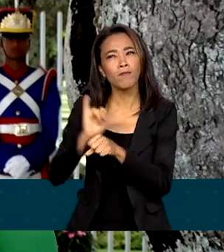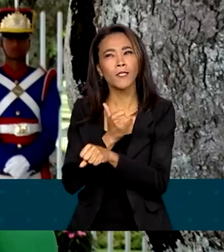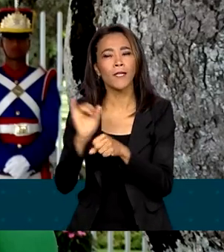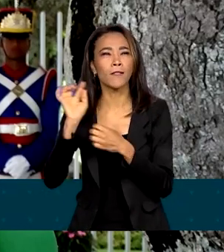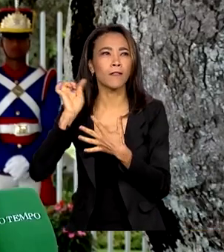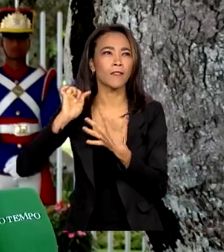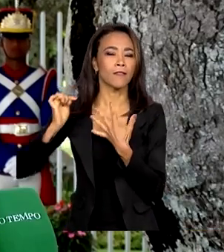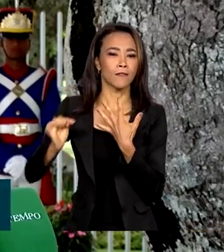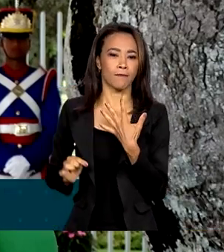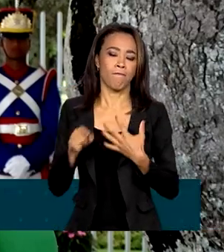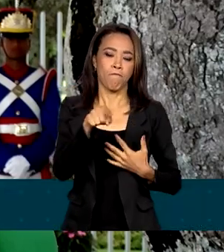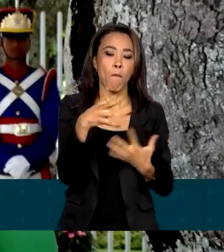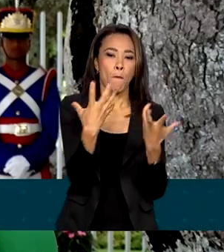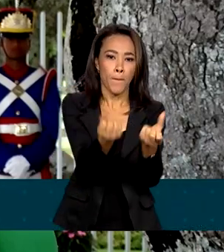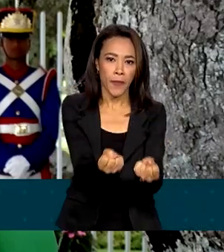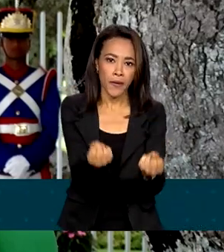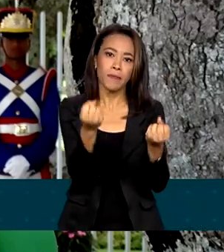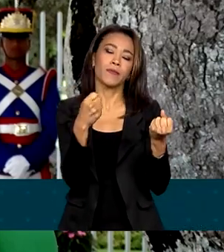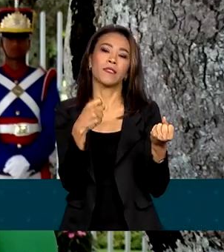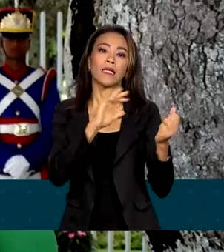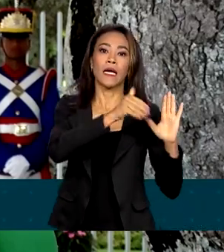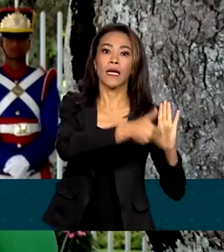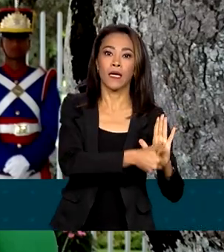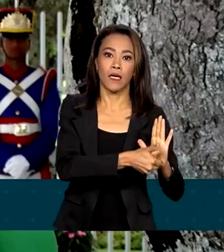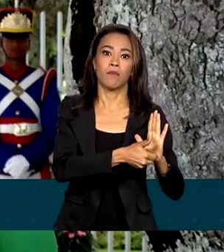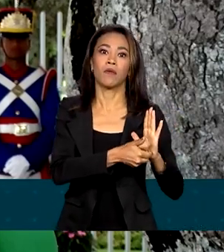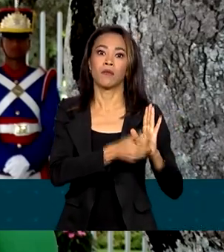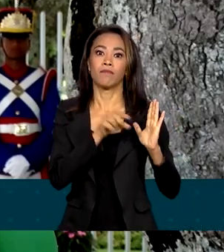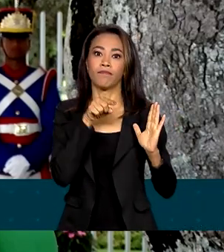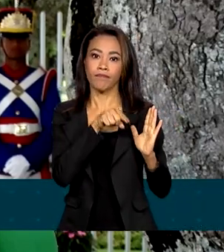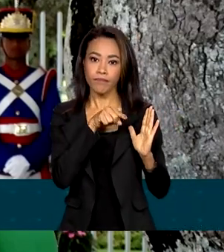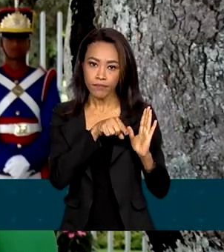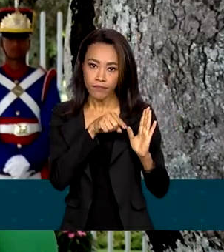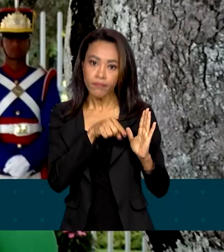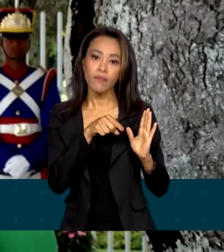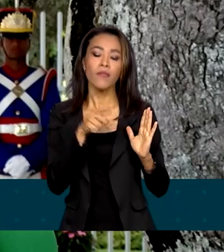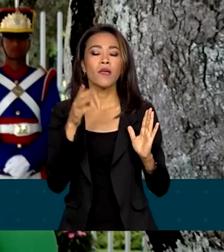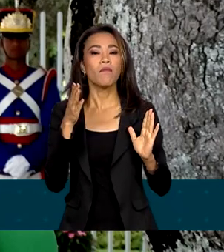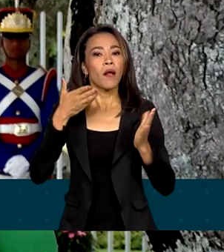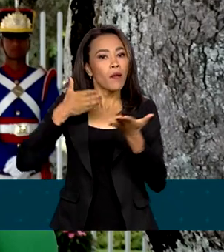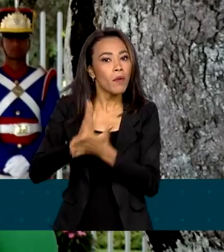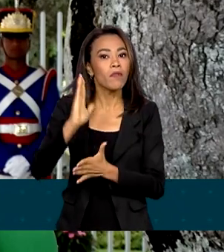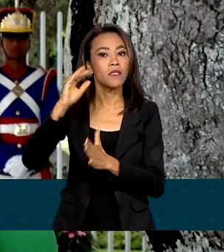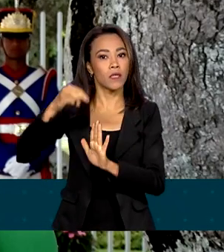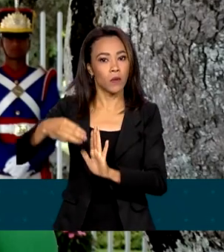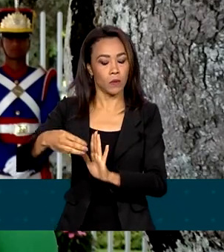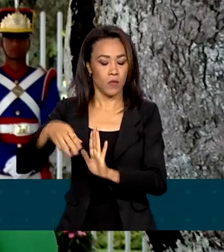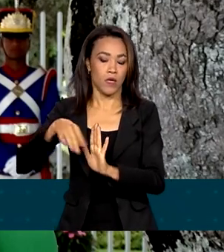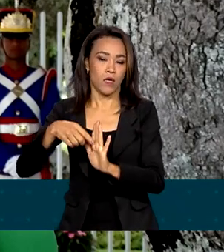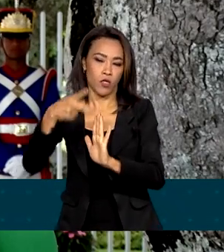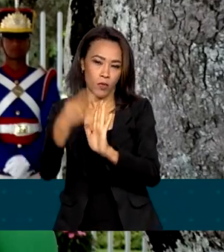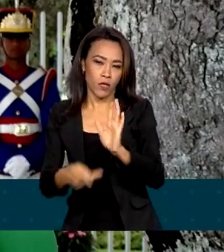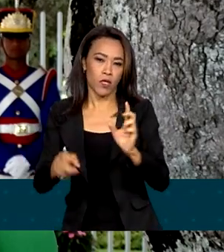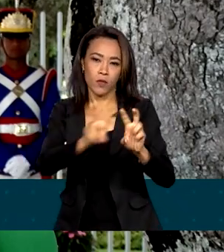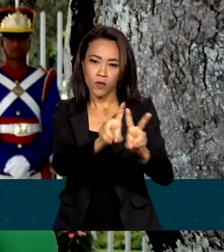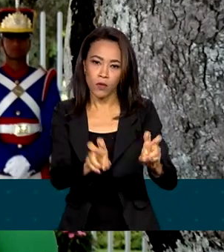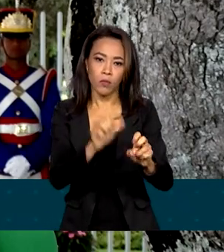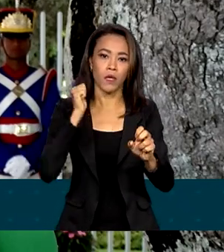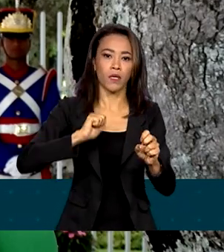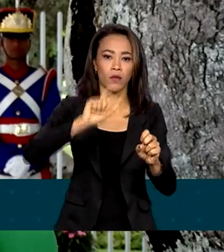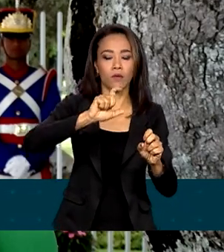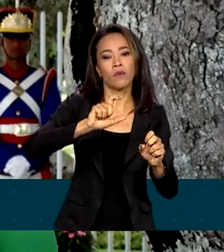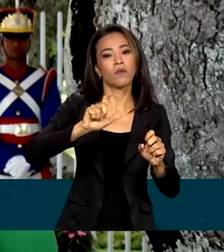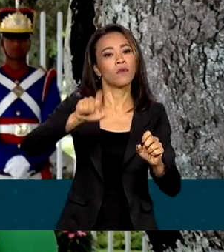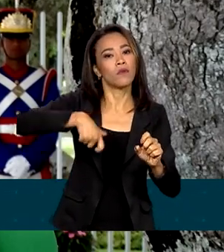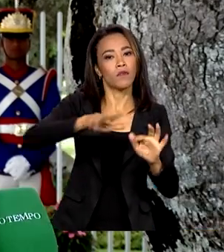um ambiente tanto na Câmara como no Senado para que a votação de projetos tão importantes como o Bolsa Família, como a